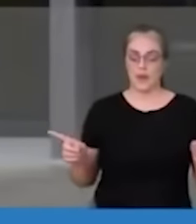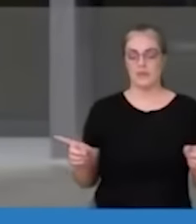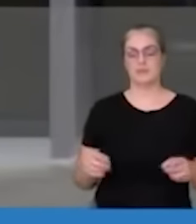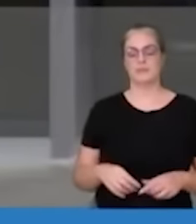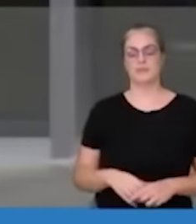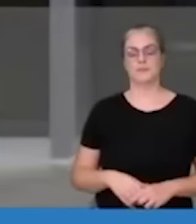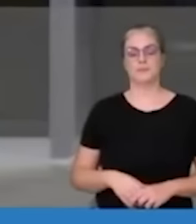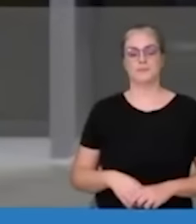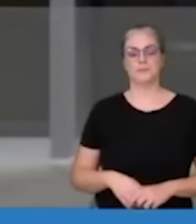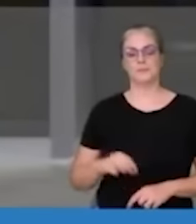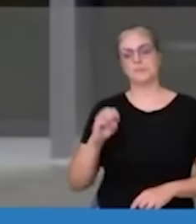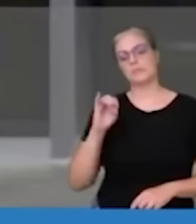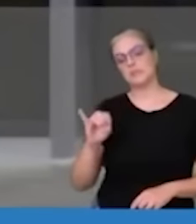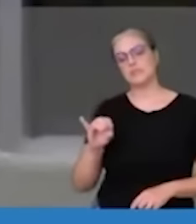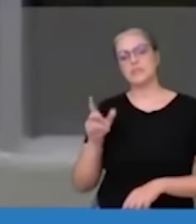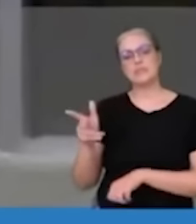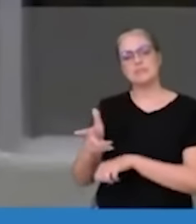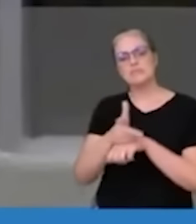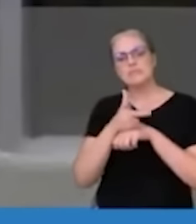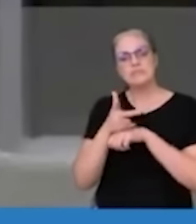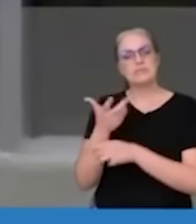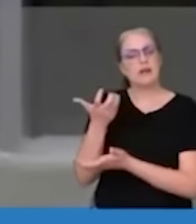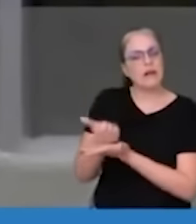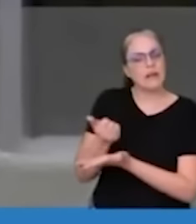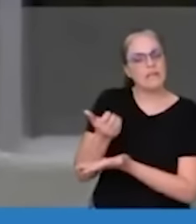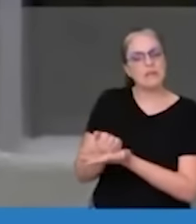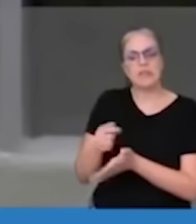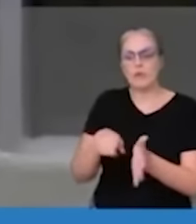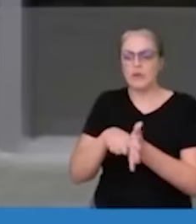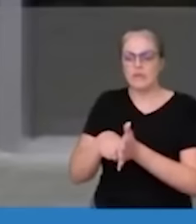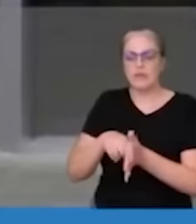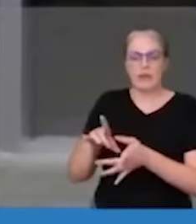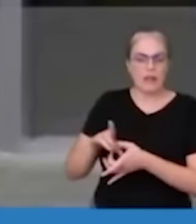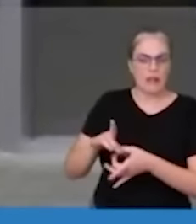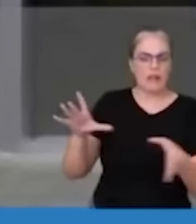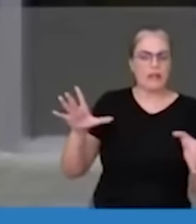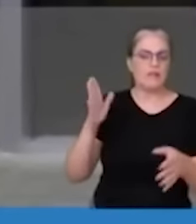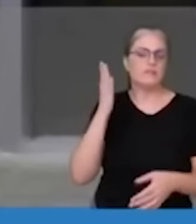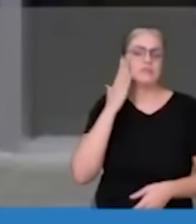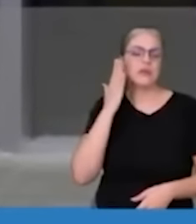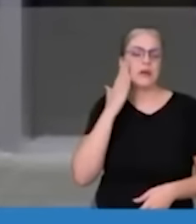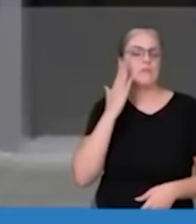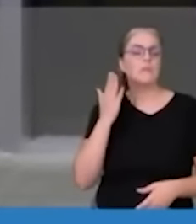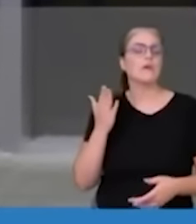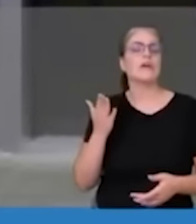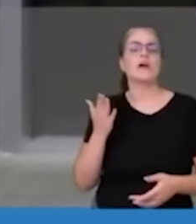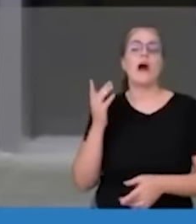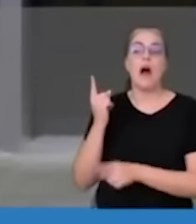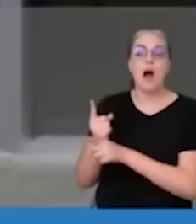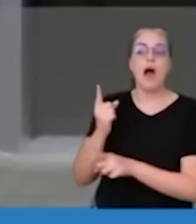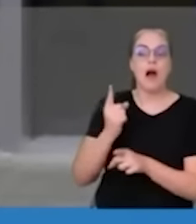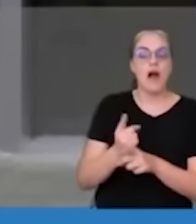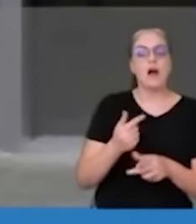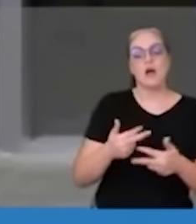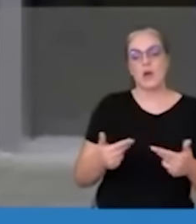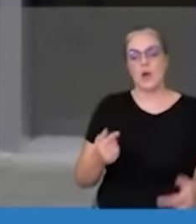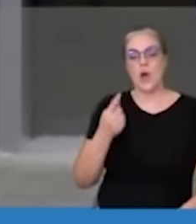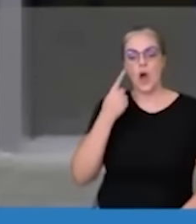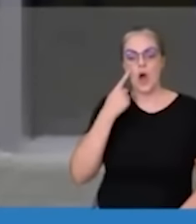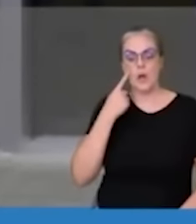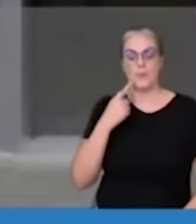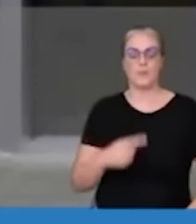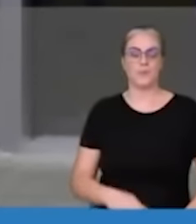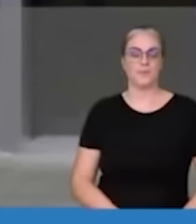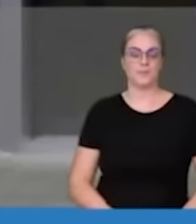as gravações, os áudios, as investigações, vai aparecendo as coisas, deputado Bongares. Olha aqui,